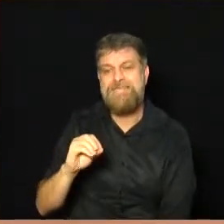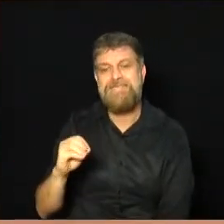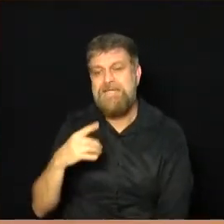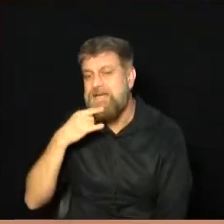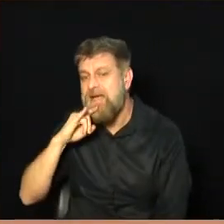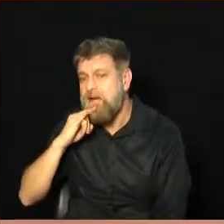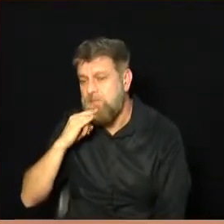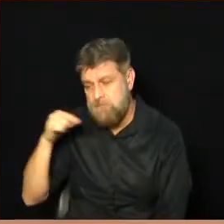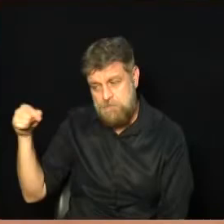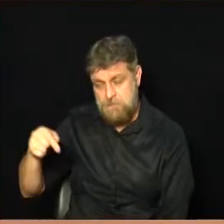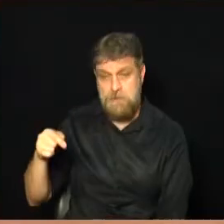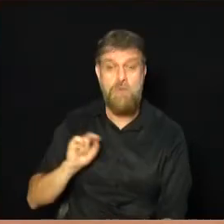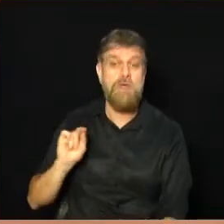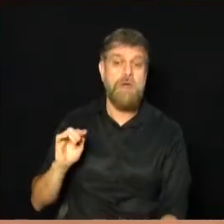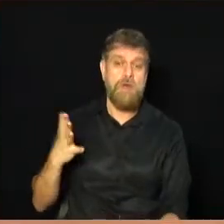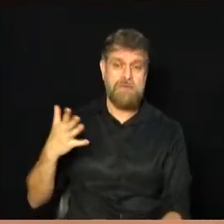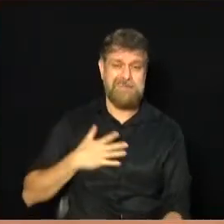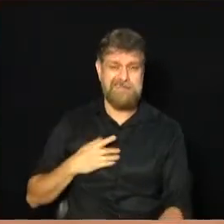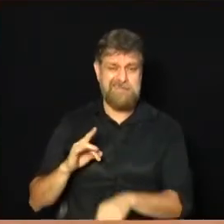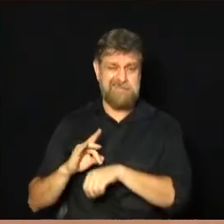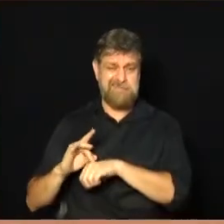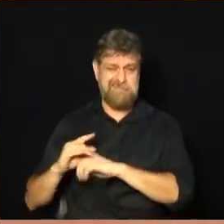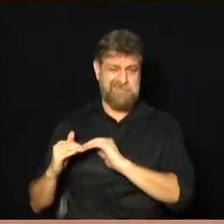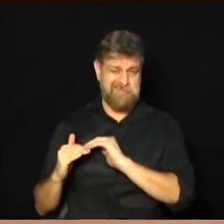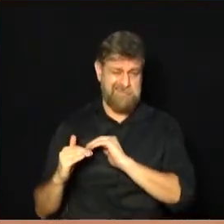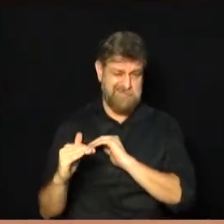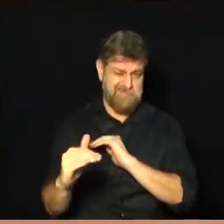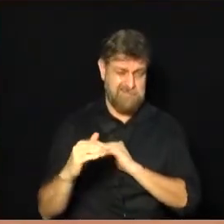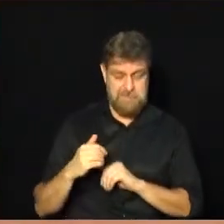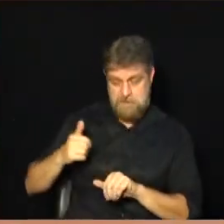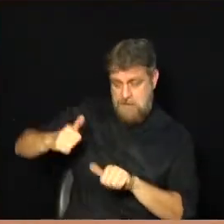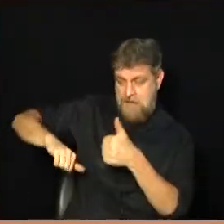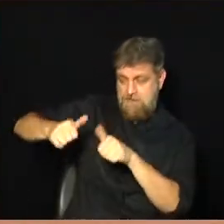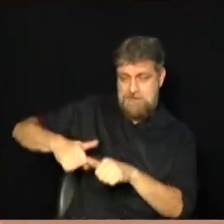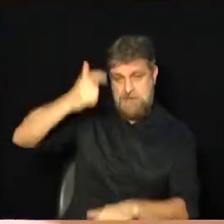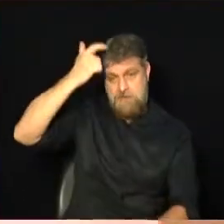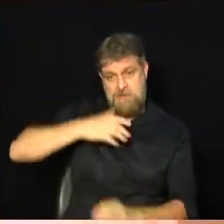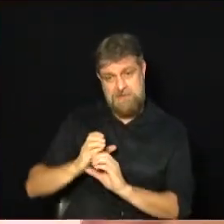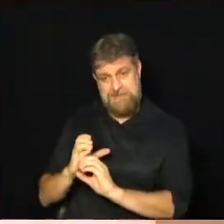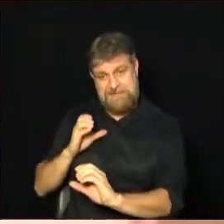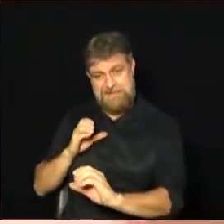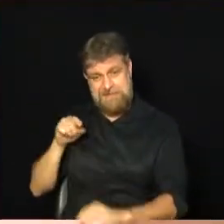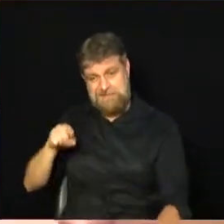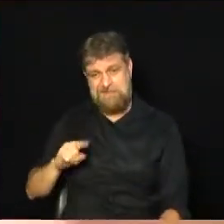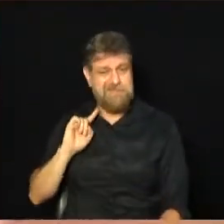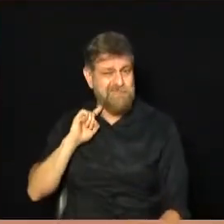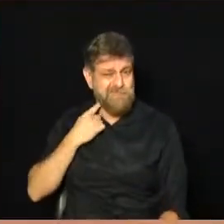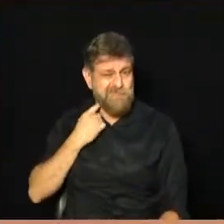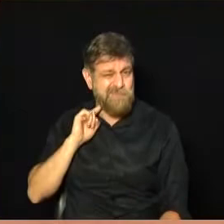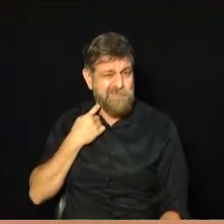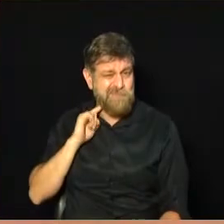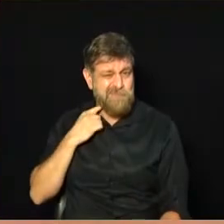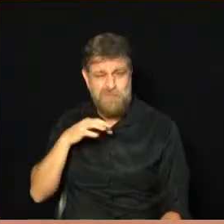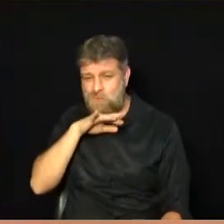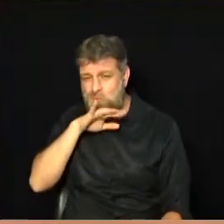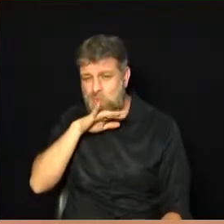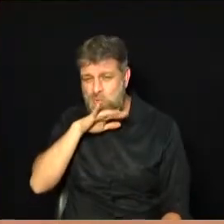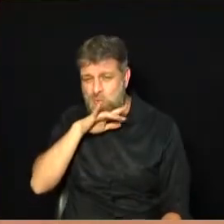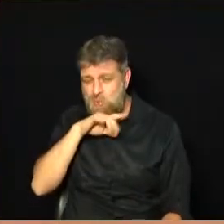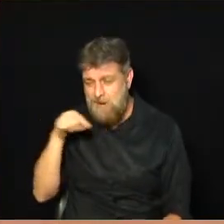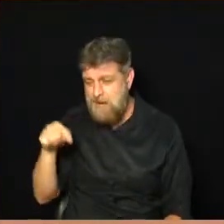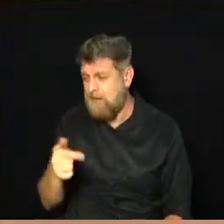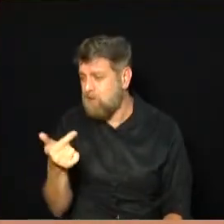Acontece que aquele solo lá é um solo que, na nossa visão de engenheiros, é um solo contaminado. Ele não tem